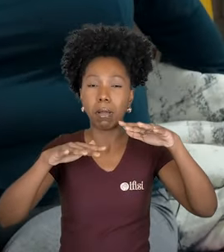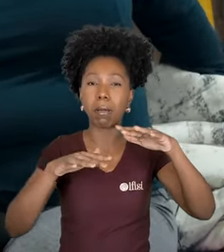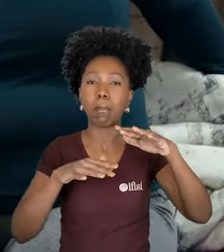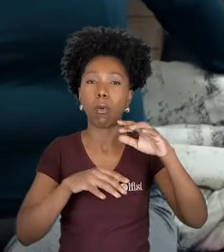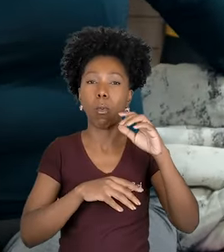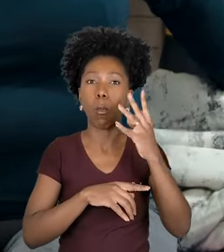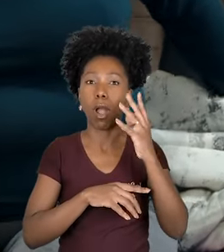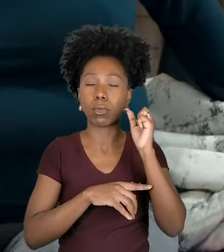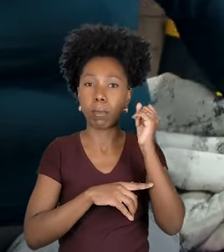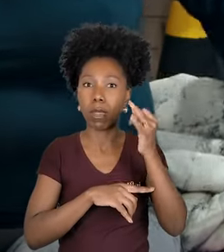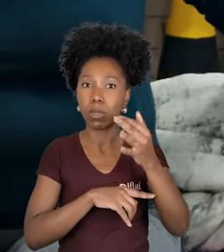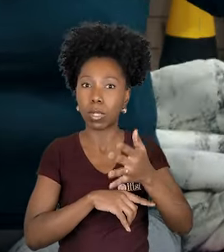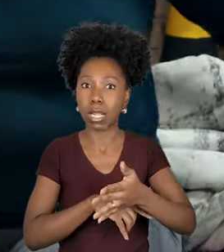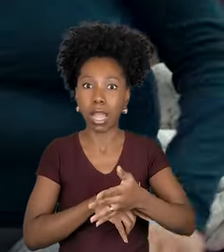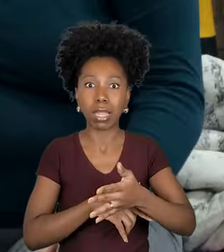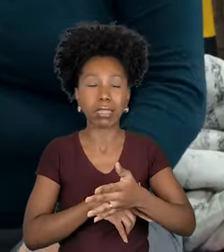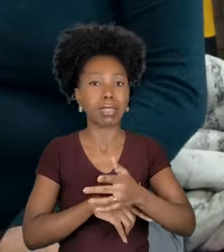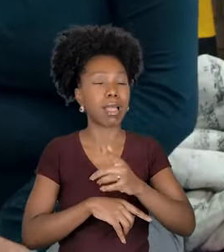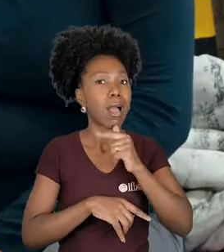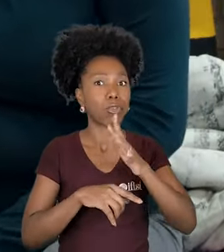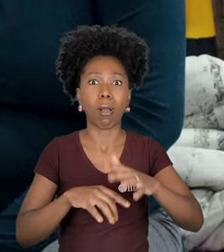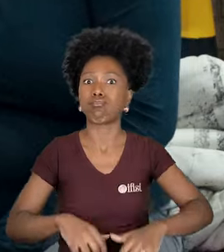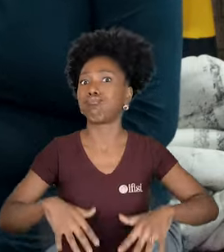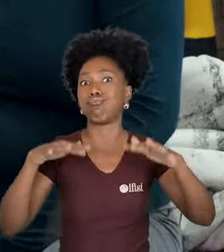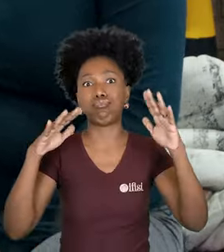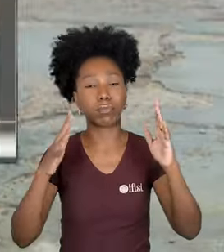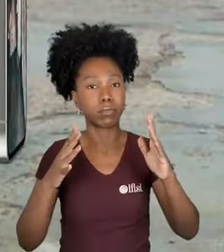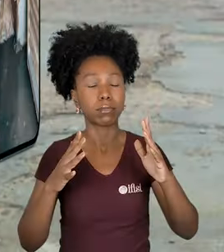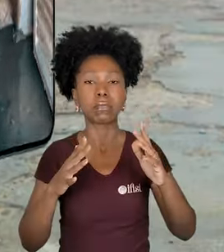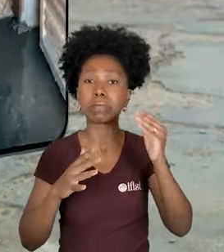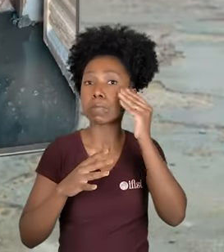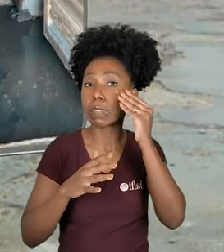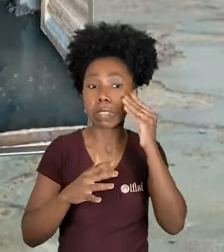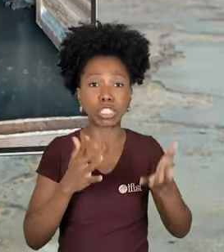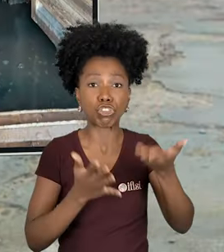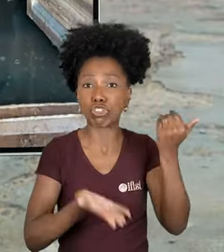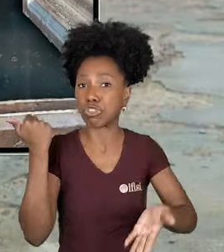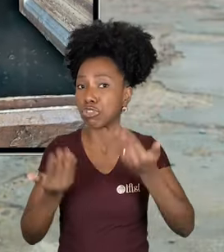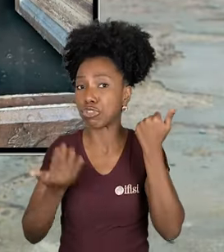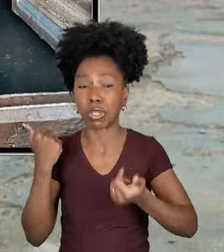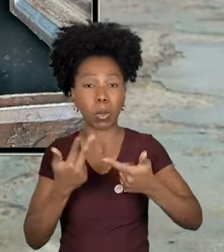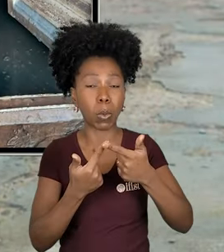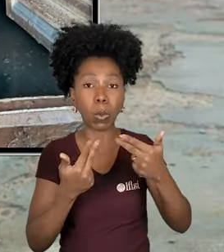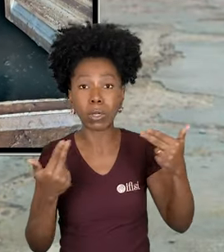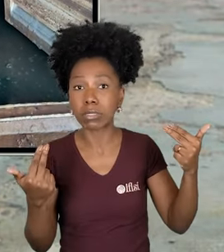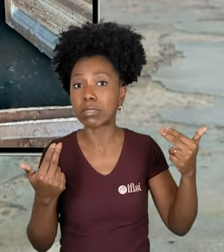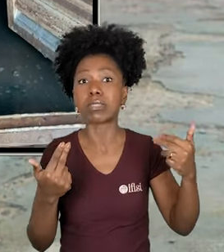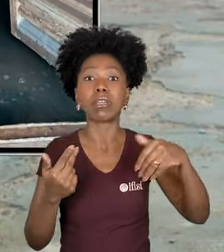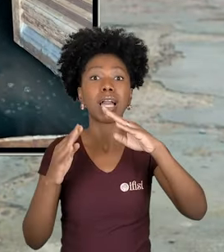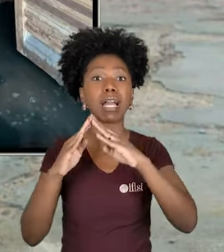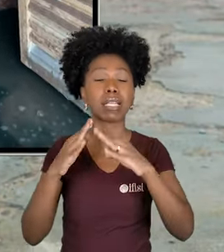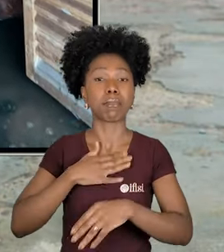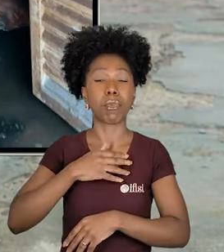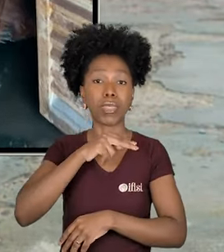Aí, 4 horas da madrugada, nós já tava com água por aqui já, né? O que deu para tirar, a gente tirou. Né? E aí a gente